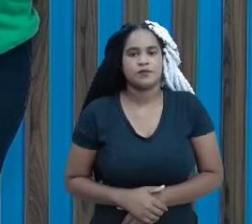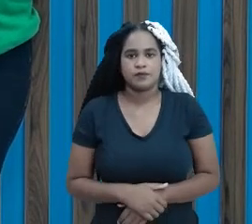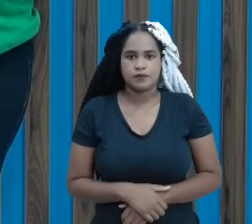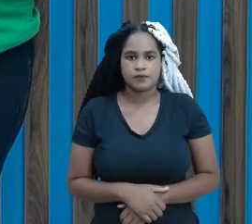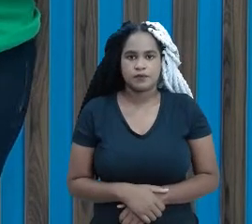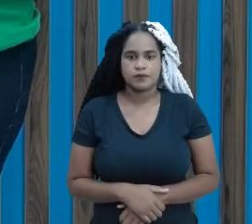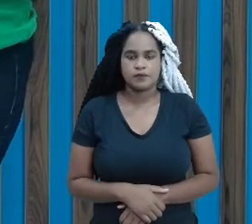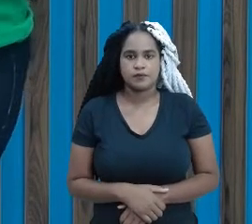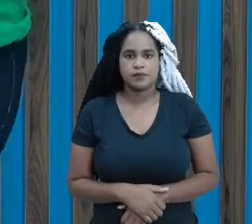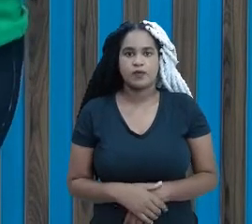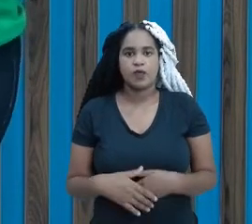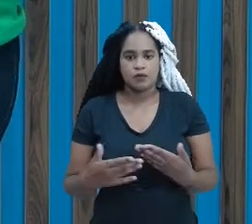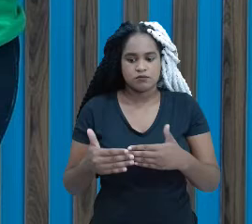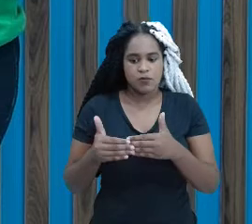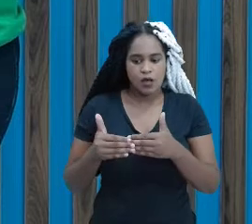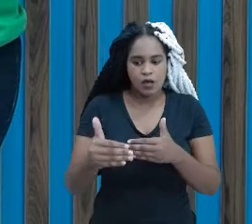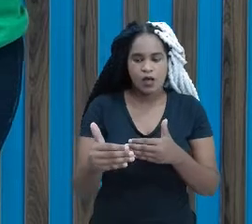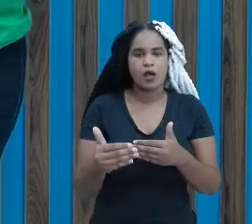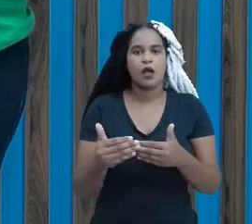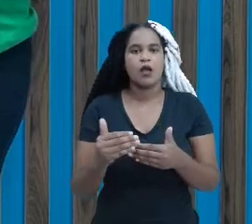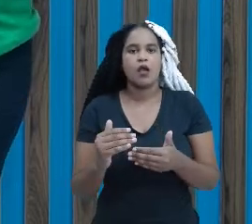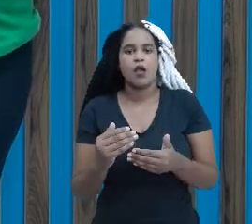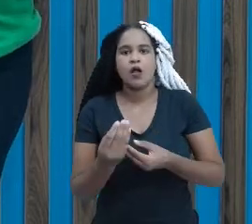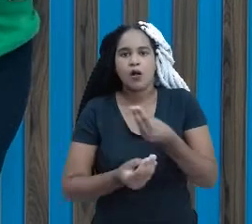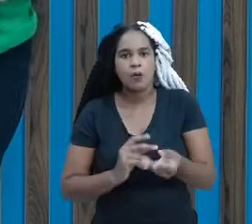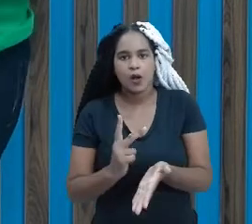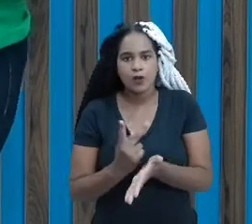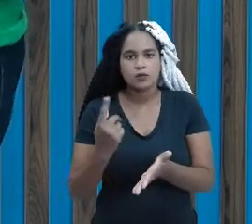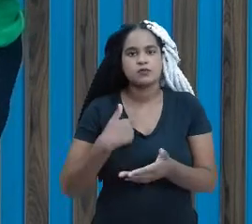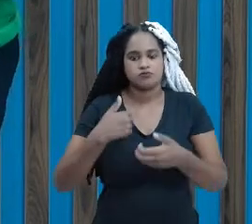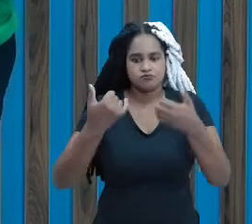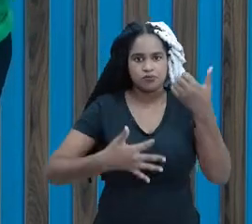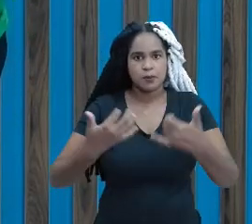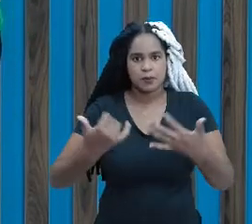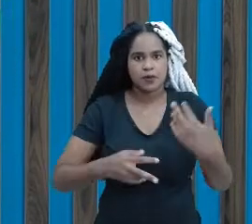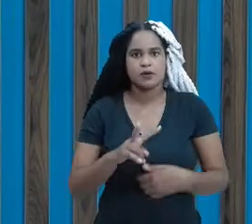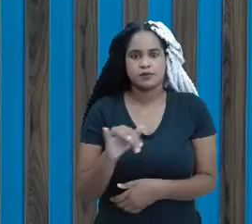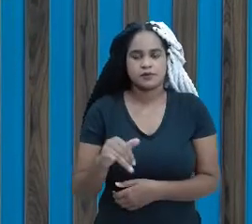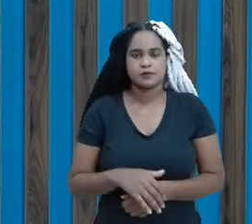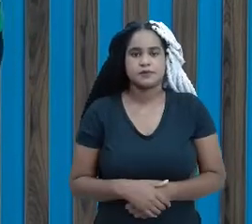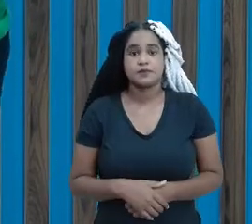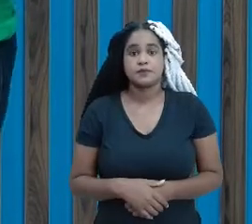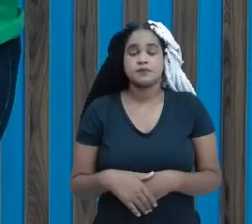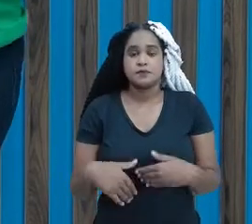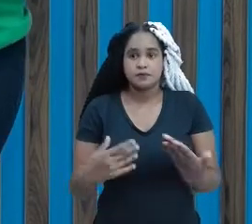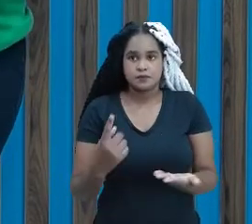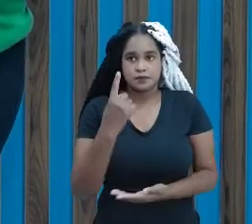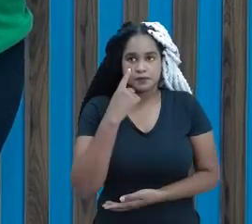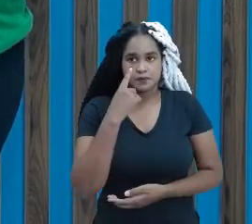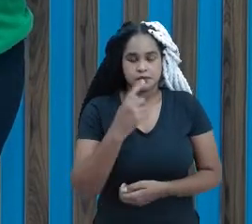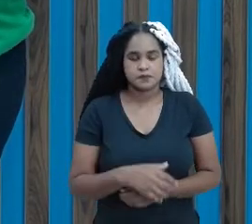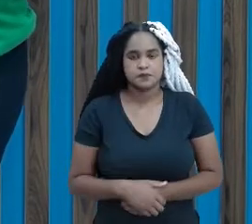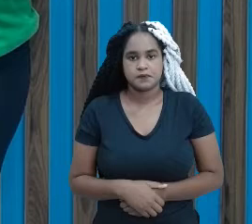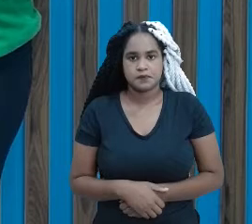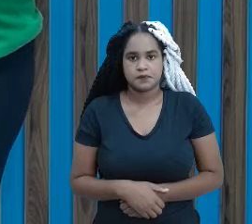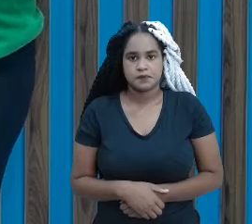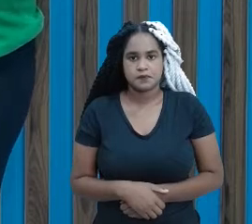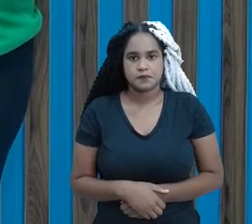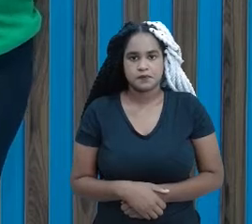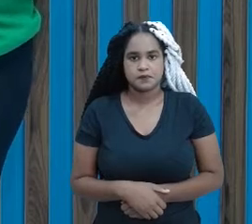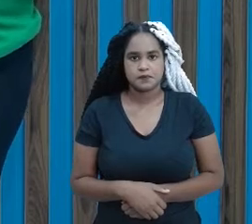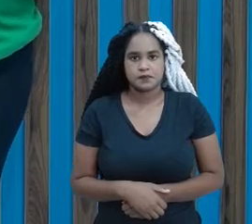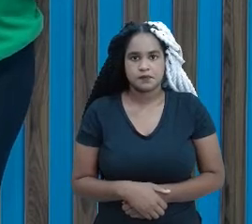essas mutações aqui, como elas ocorrem, quais são os tipos de mutações, tá certo? Então, como eu acabei de falar para